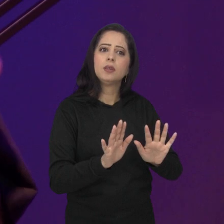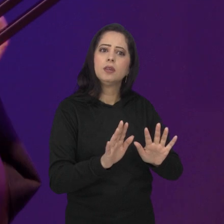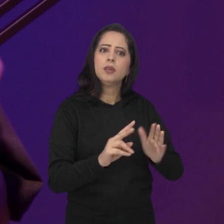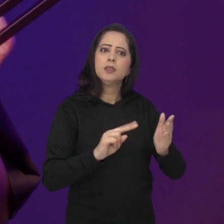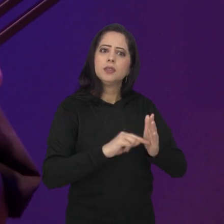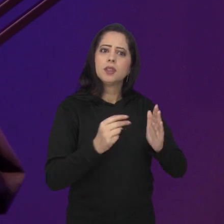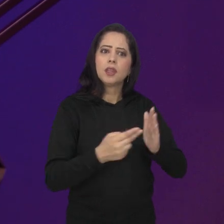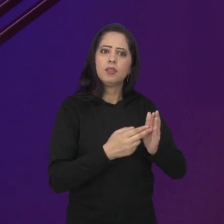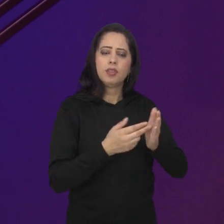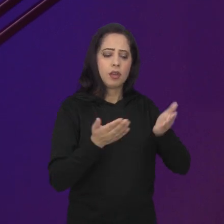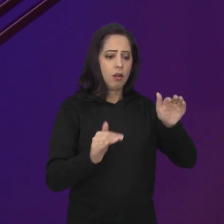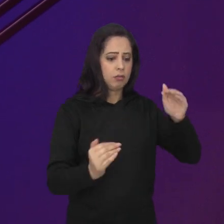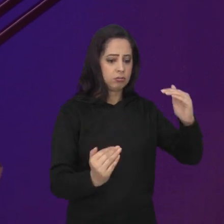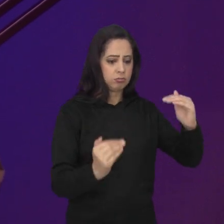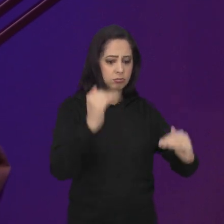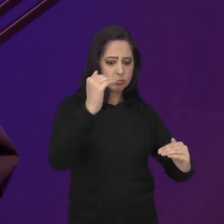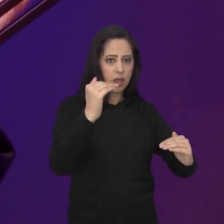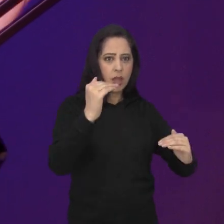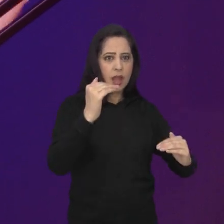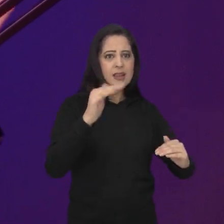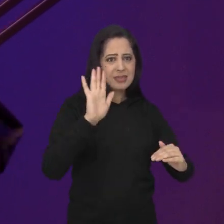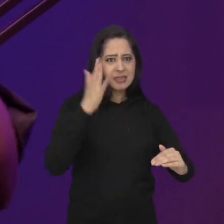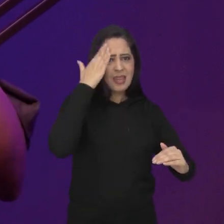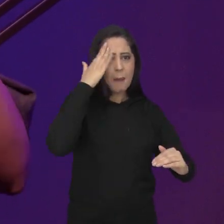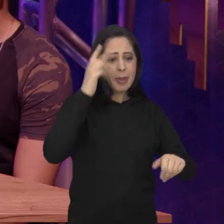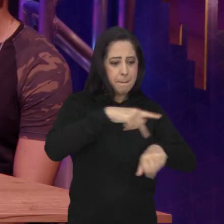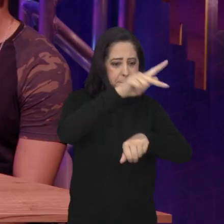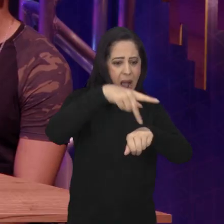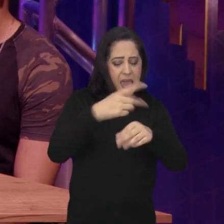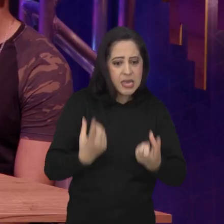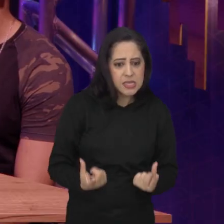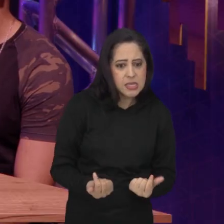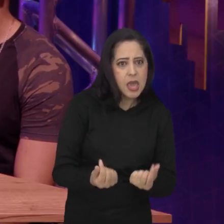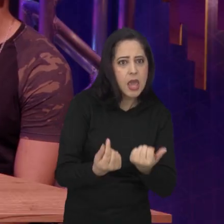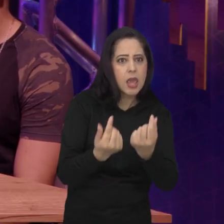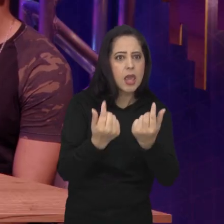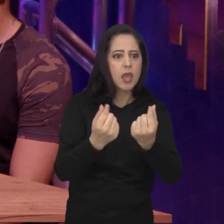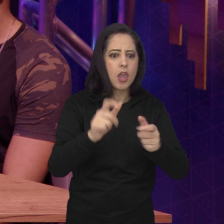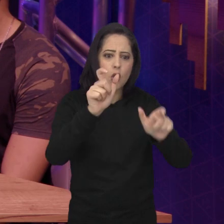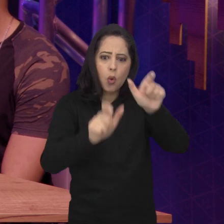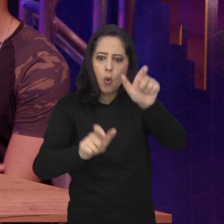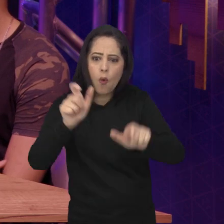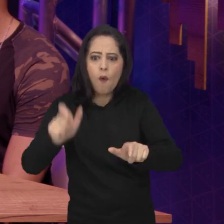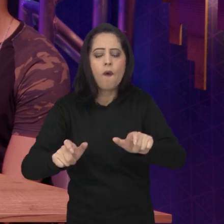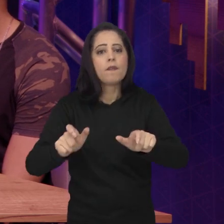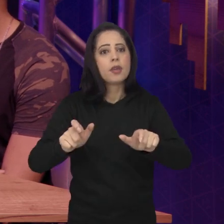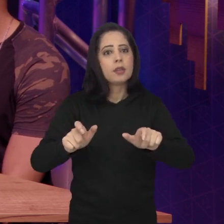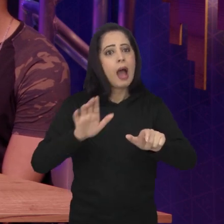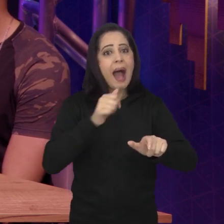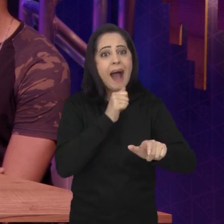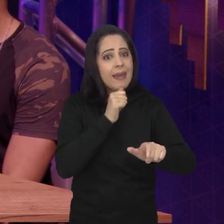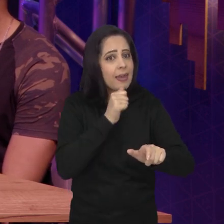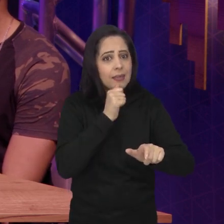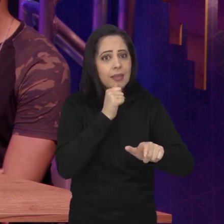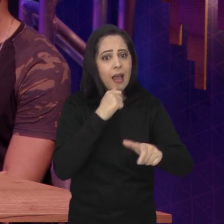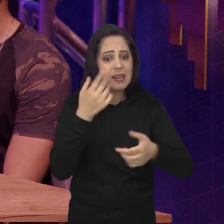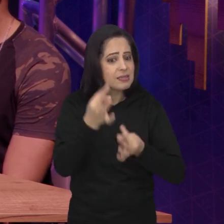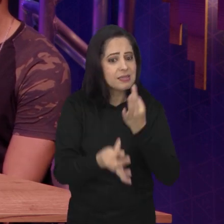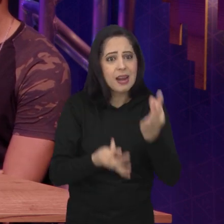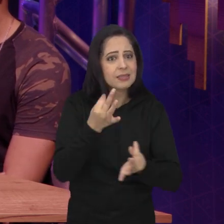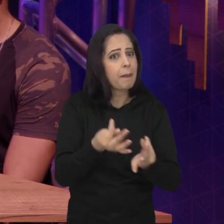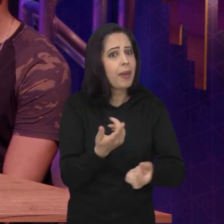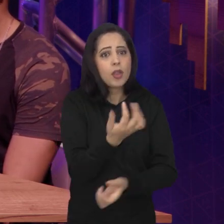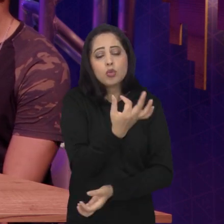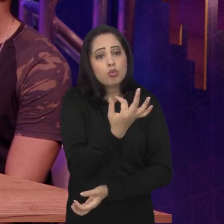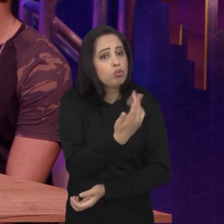e média, baixa renda. Então, assim, isso é gritante. Mesmo em países que são desenvolvidos, em que as pessoas têm uma melhor